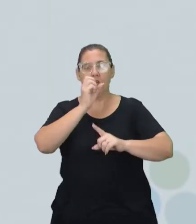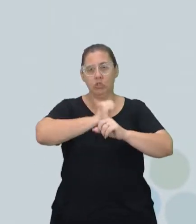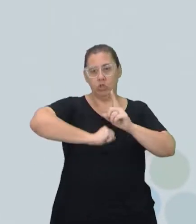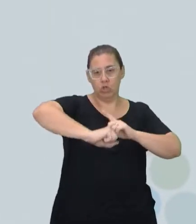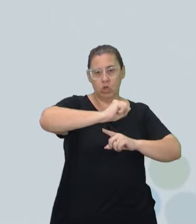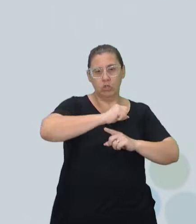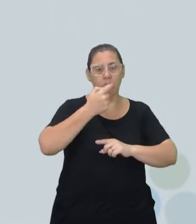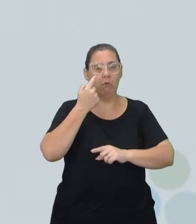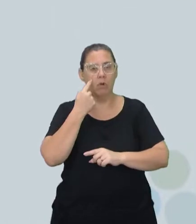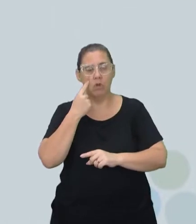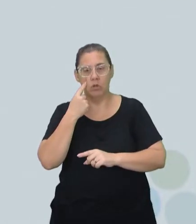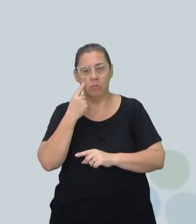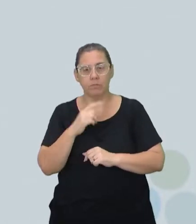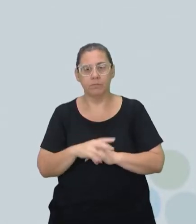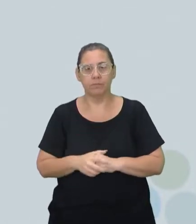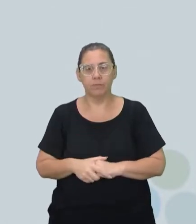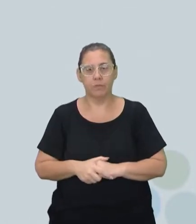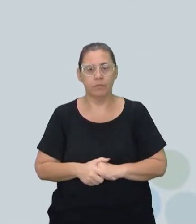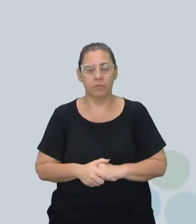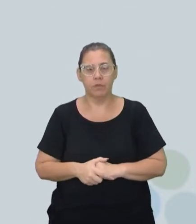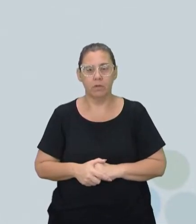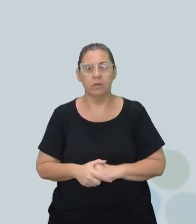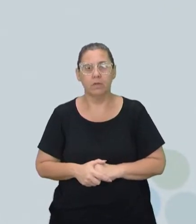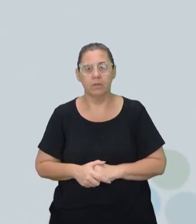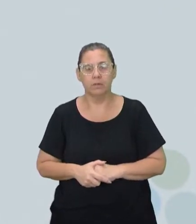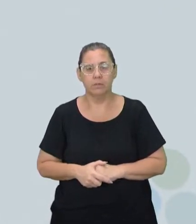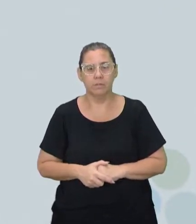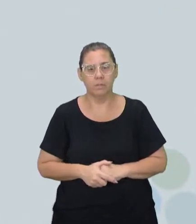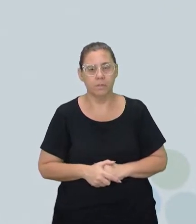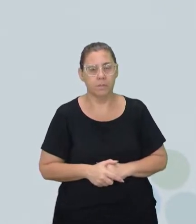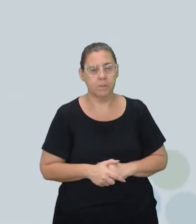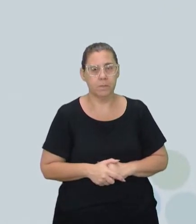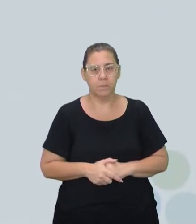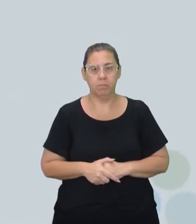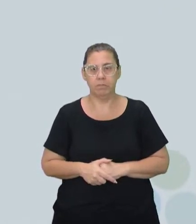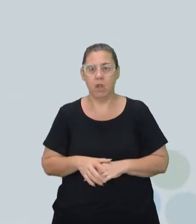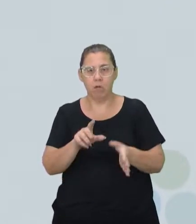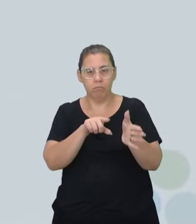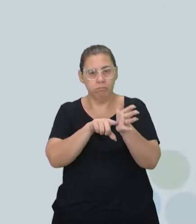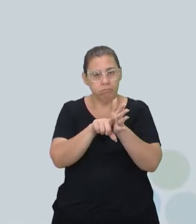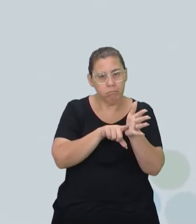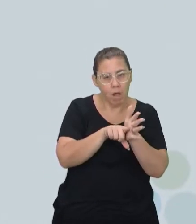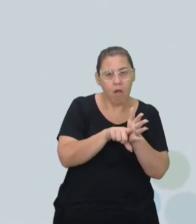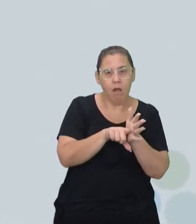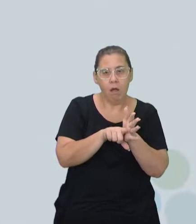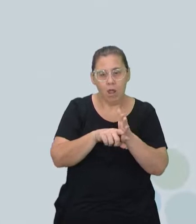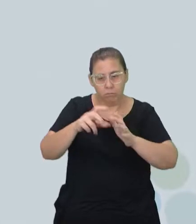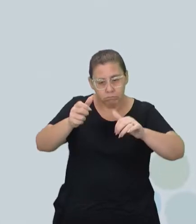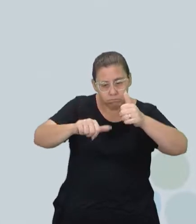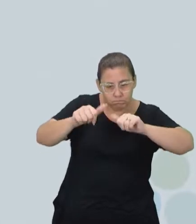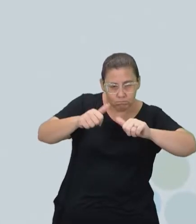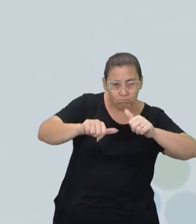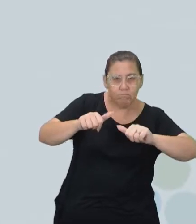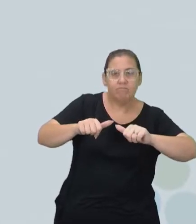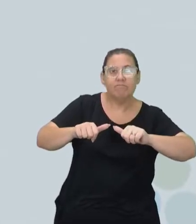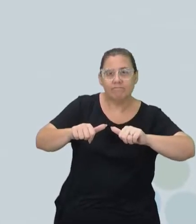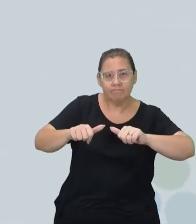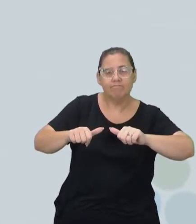Deixa eu colocar um marca-texto aqui. Olha só, investigação, análise,